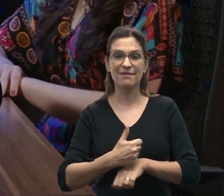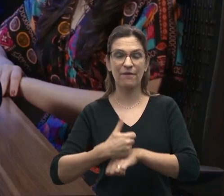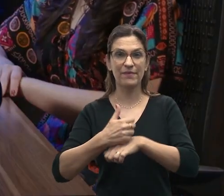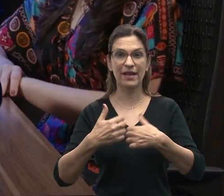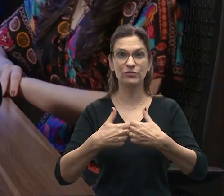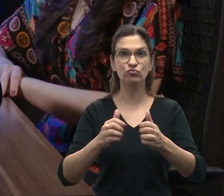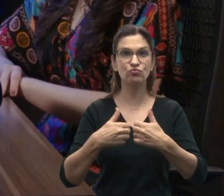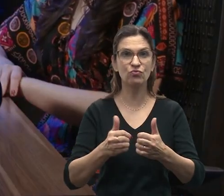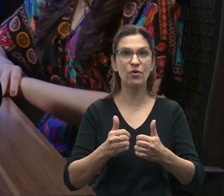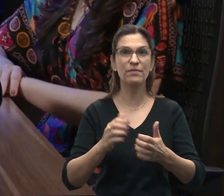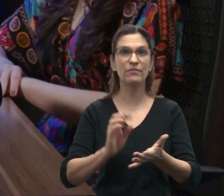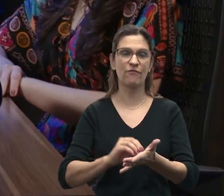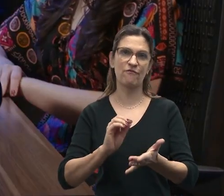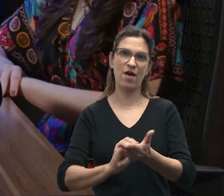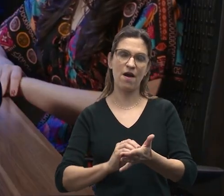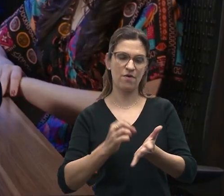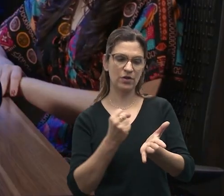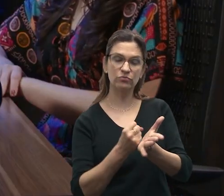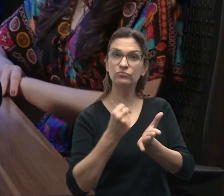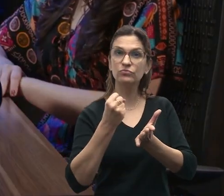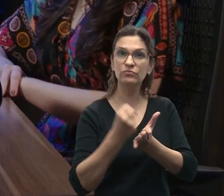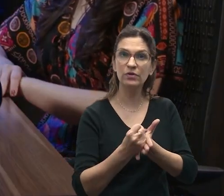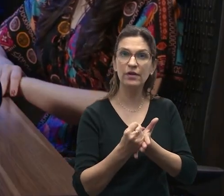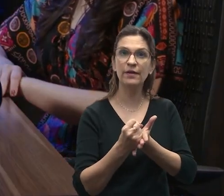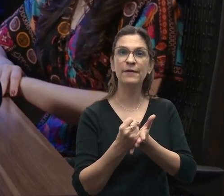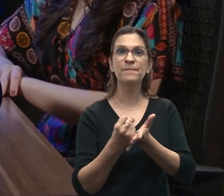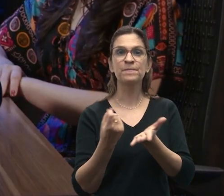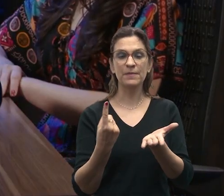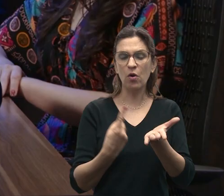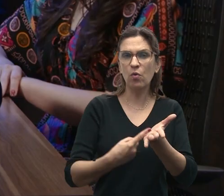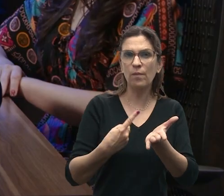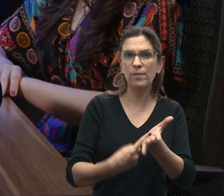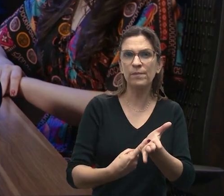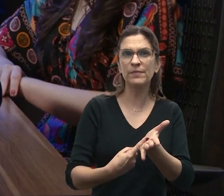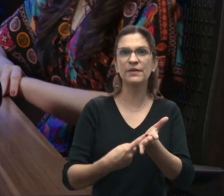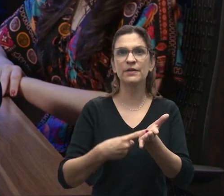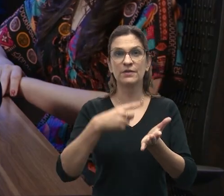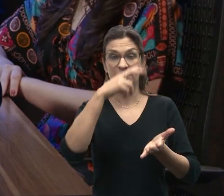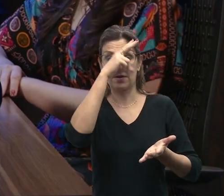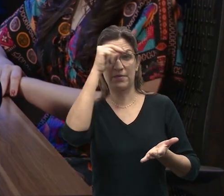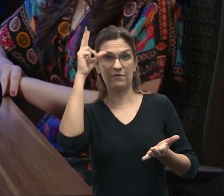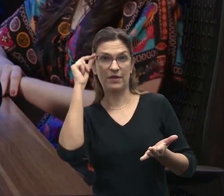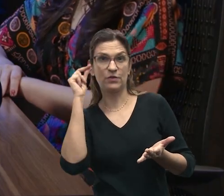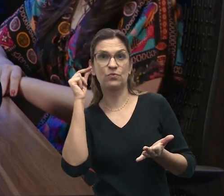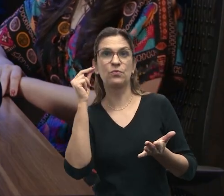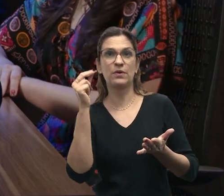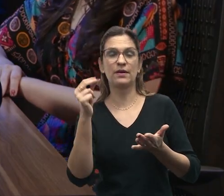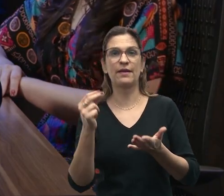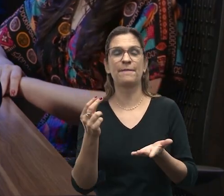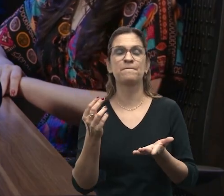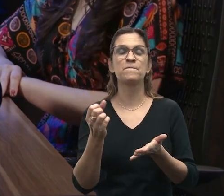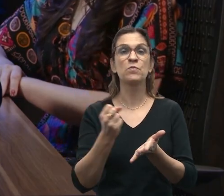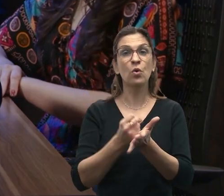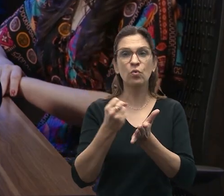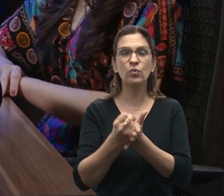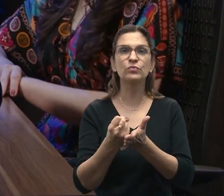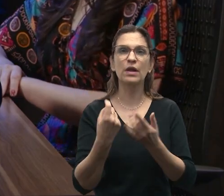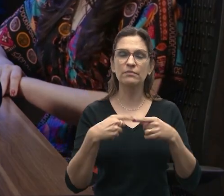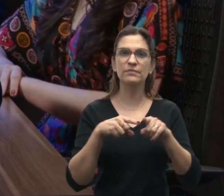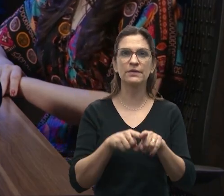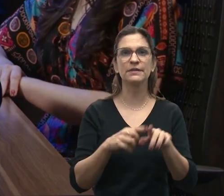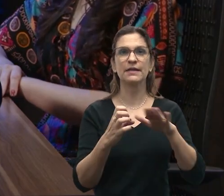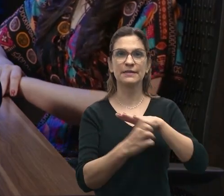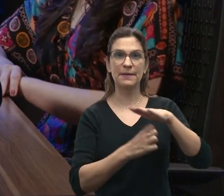contratado. Então, a Campo Grande contratou o serviço do consórcio Guaicurus, que é formado por 4 empresas, em